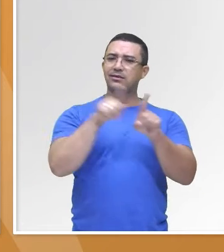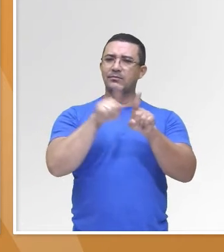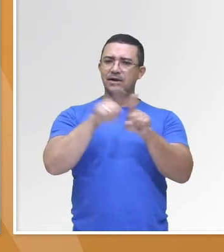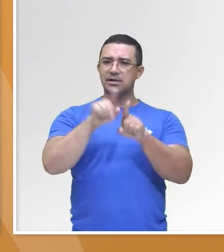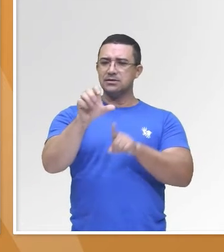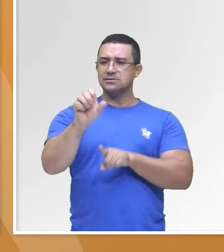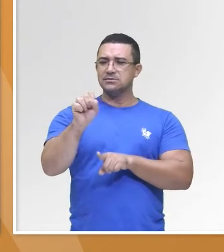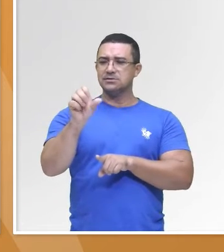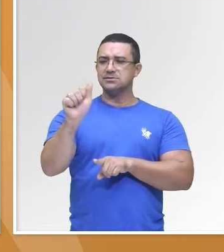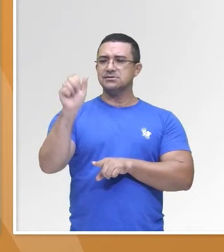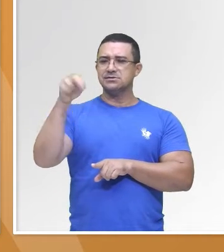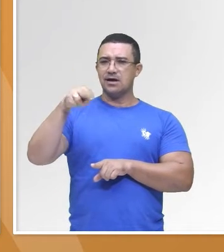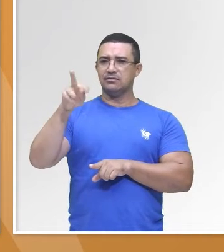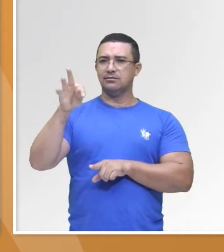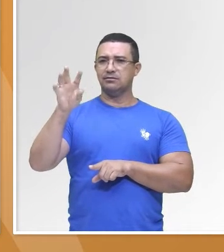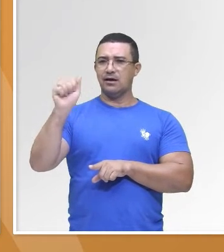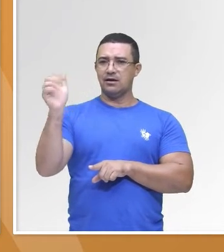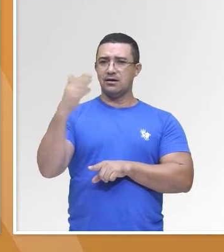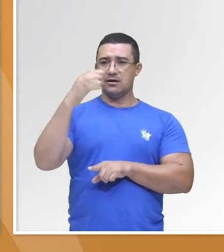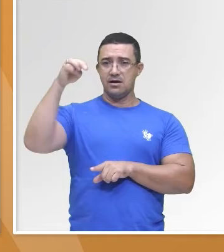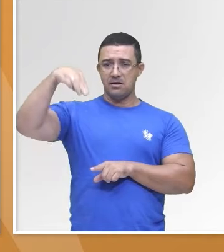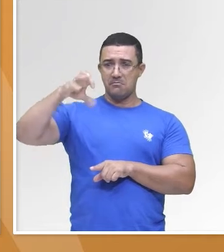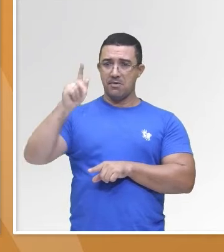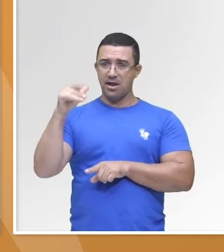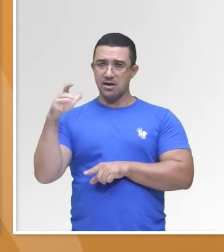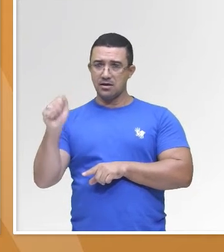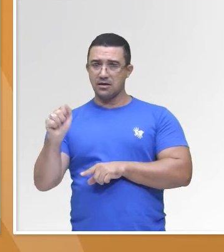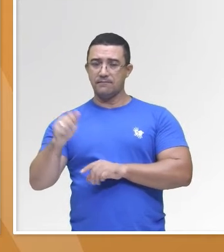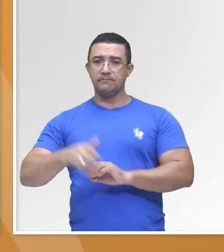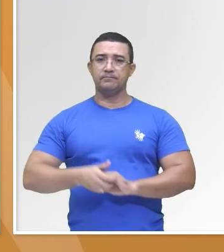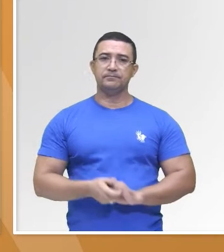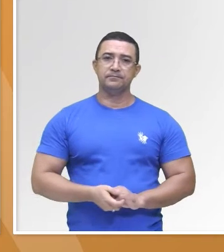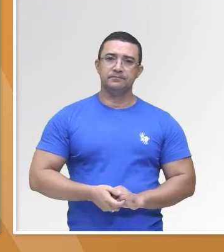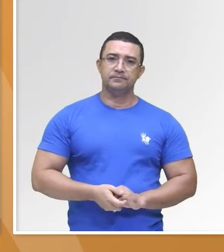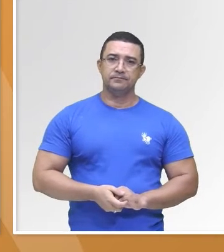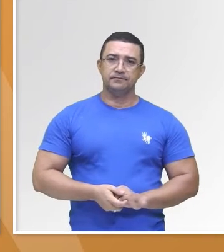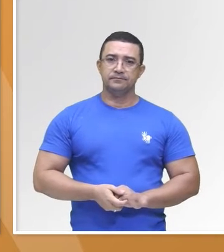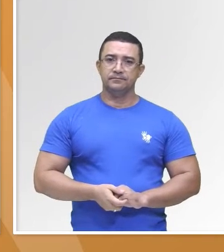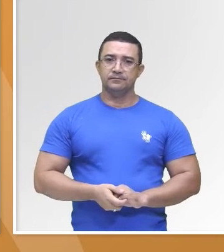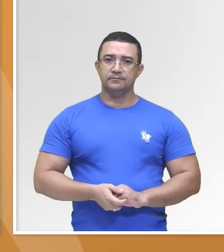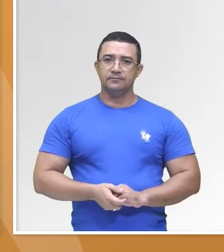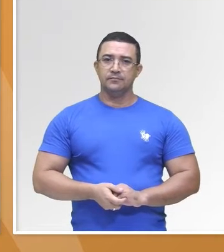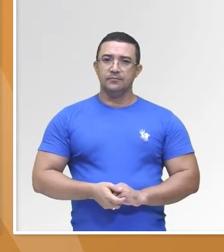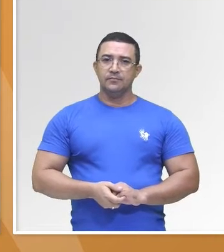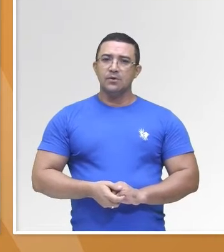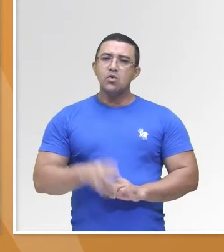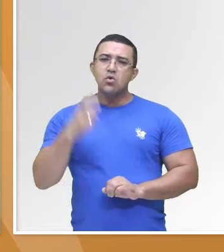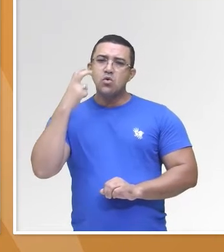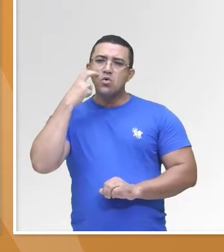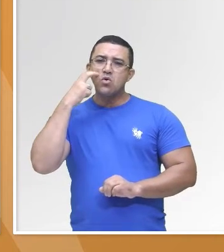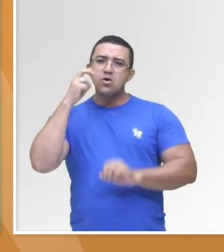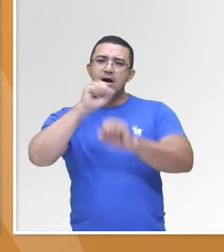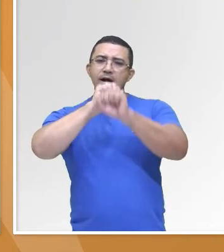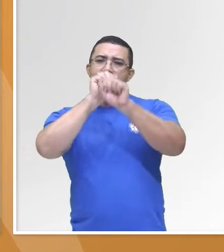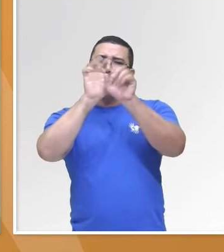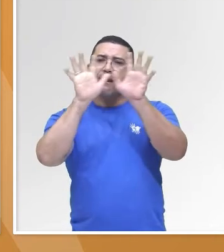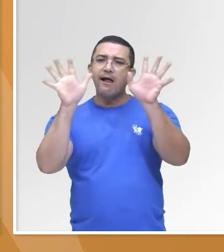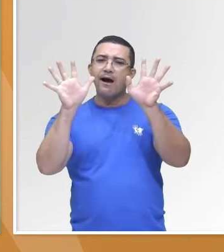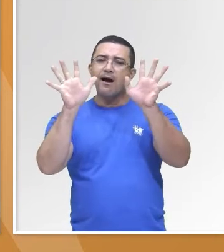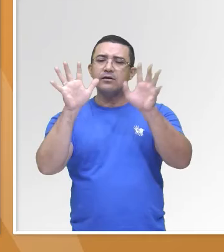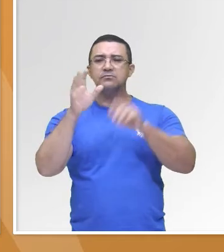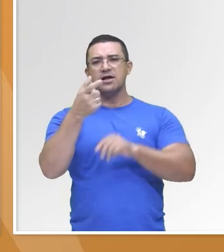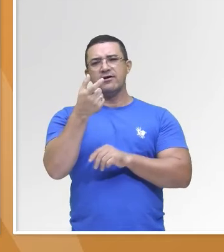E as cores, a cor, na verdade, desse rosinha mais claro, nós temos aí, em média, menos de